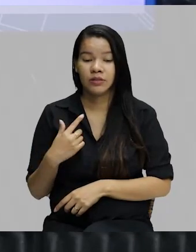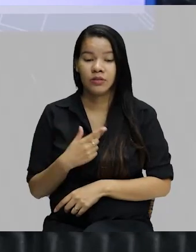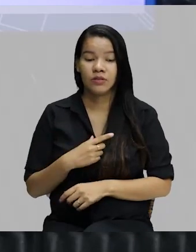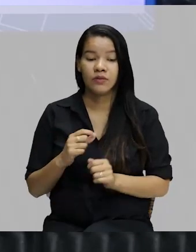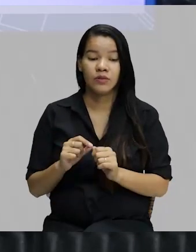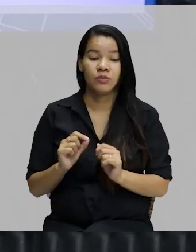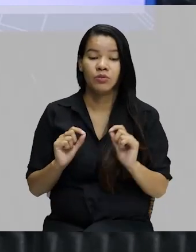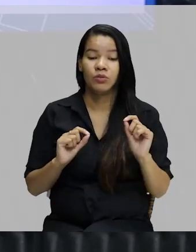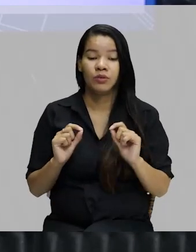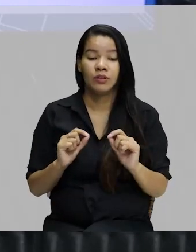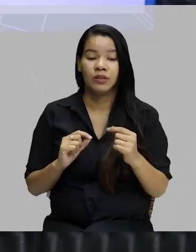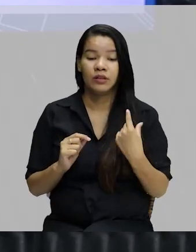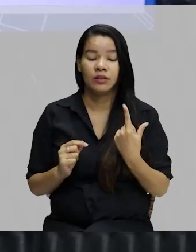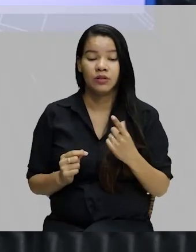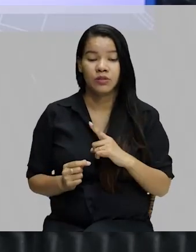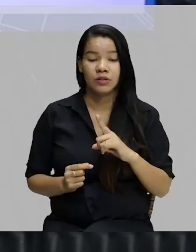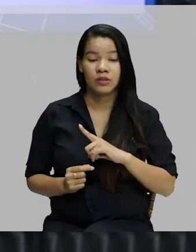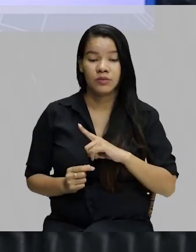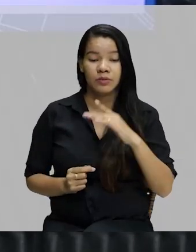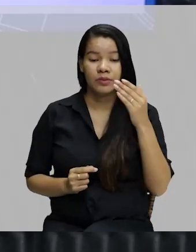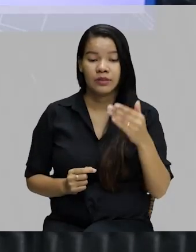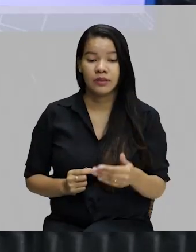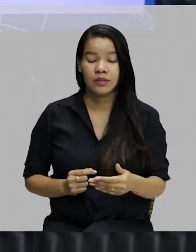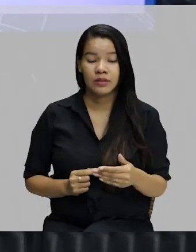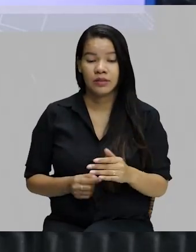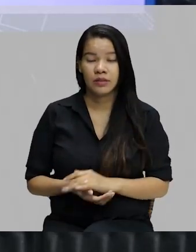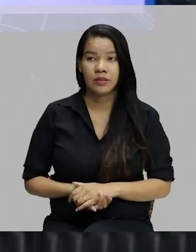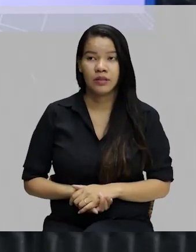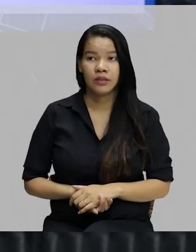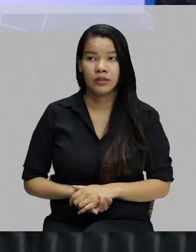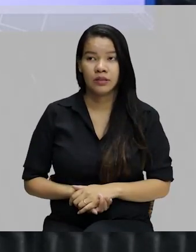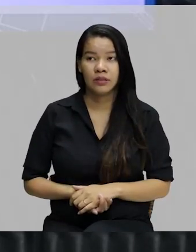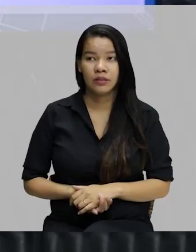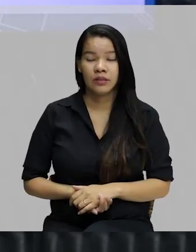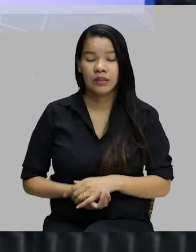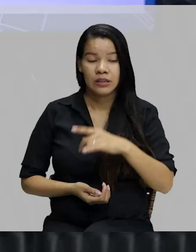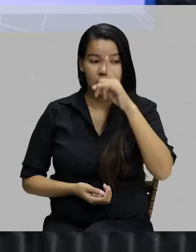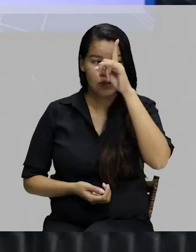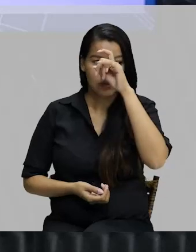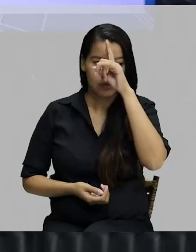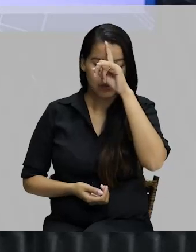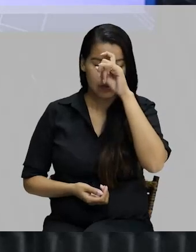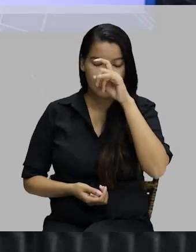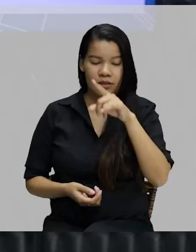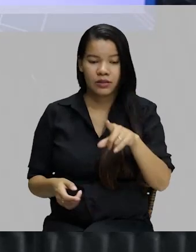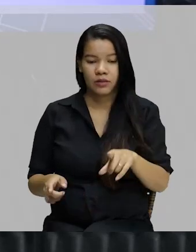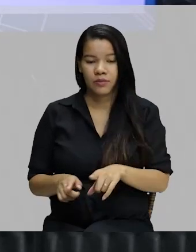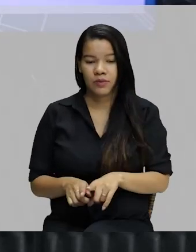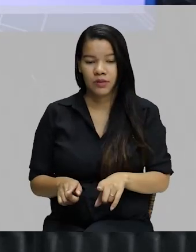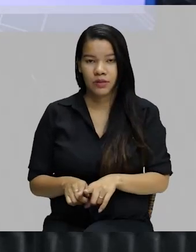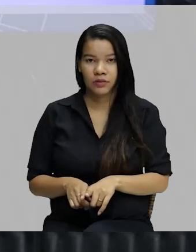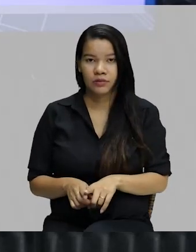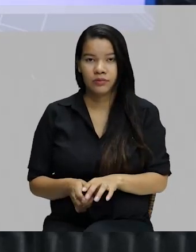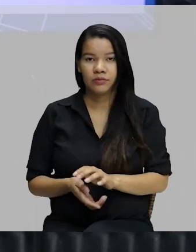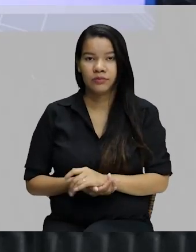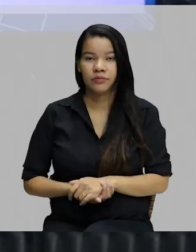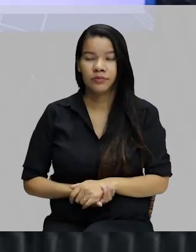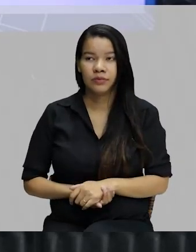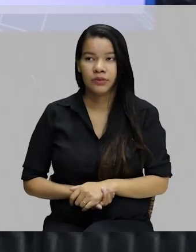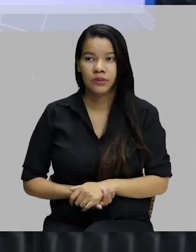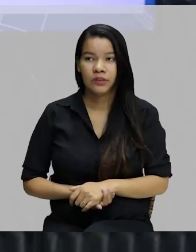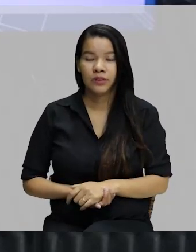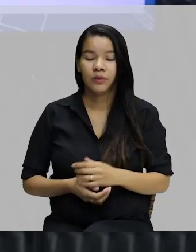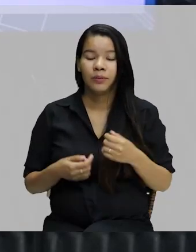Nós vamos ter ele presente em instalações em hospitais, em clínicas também. Então,